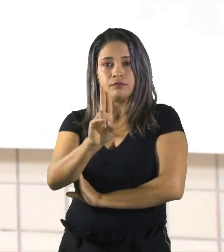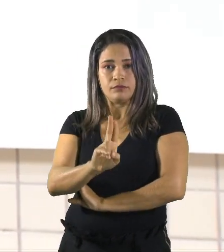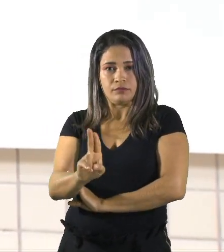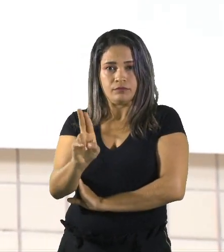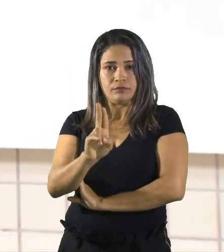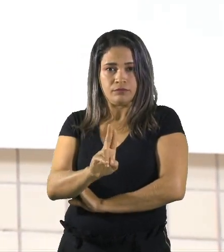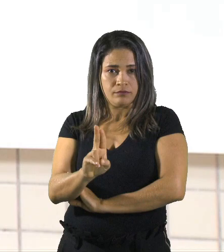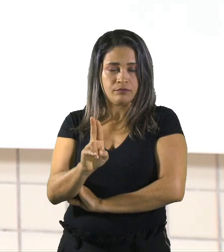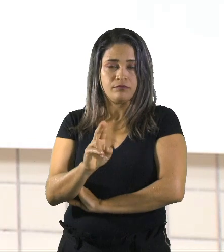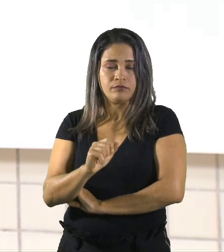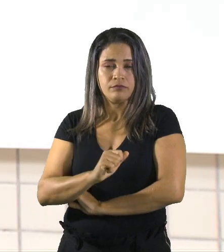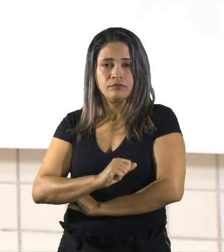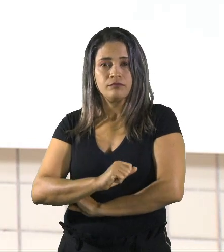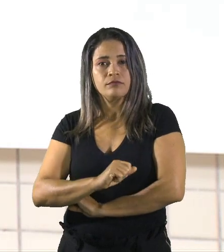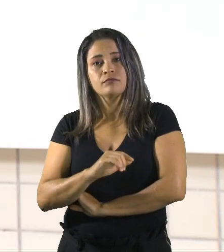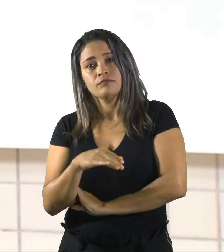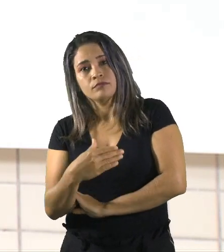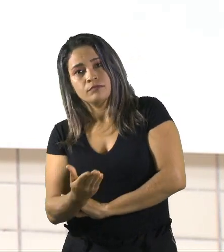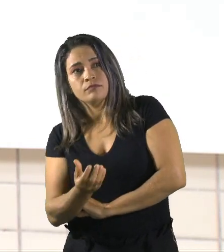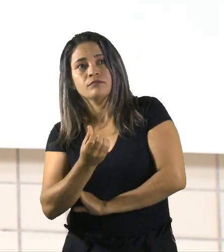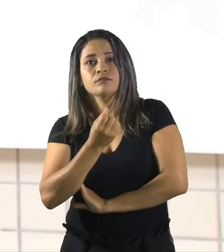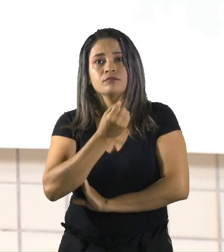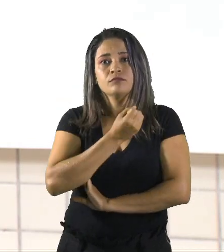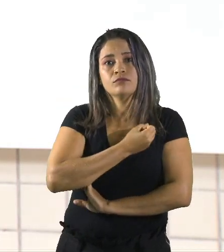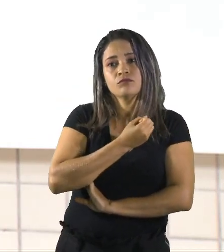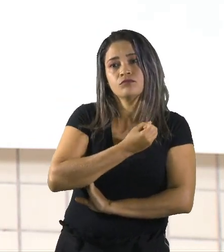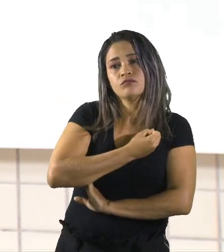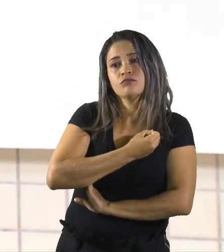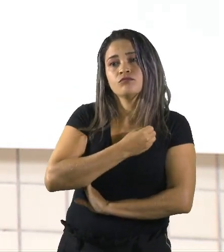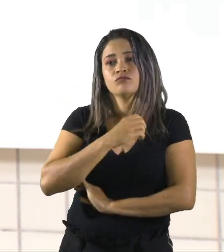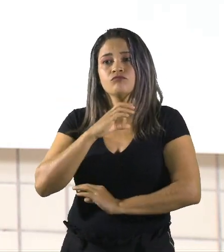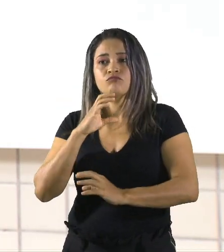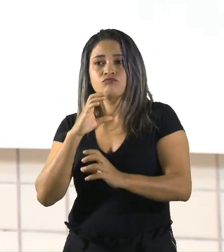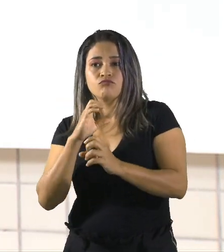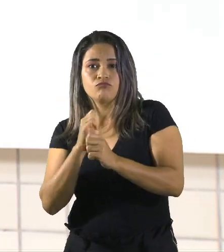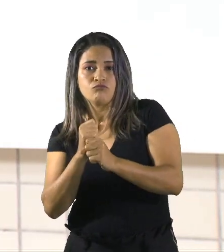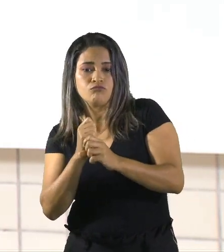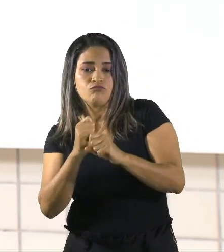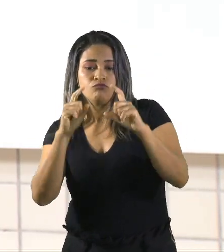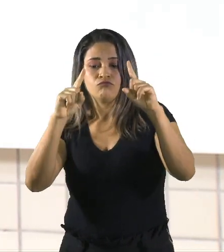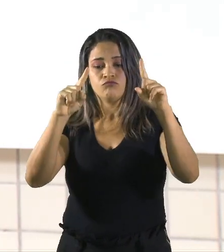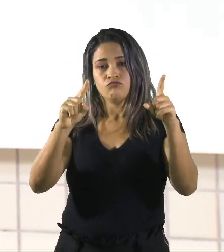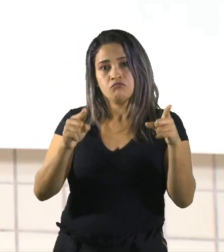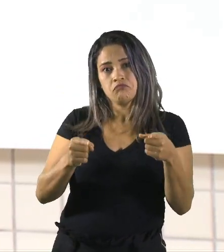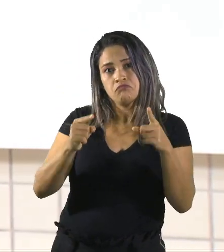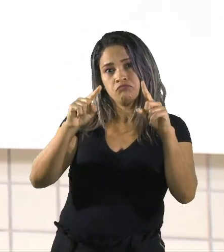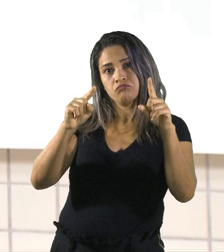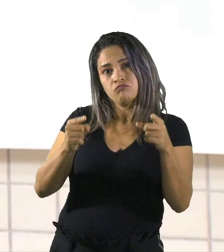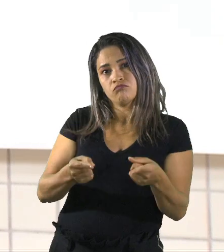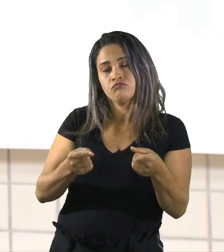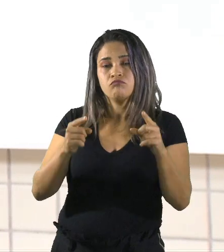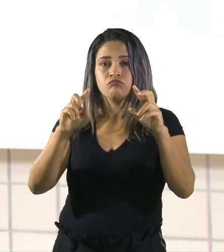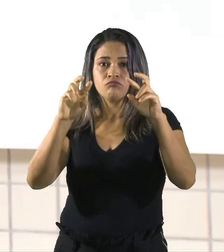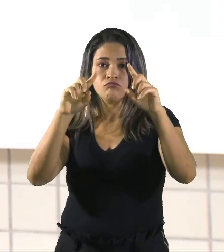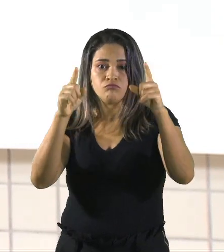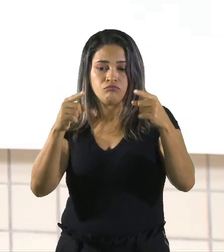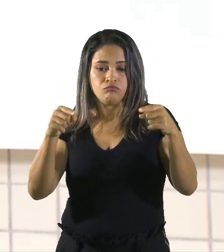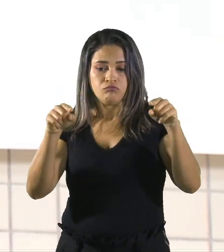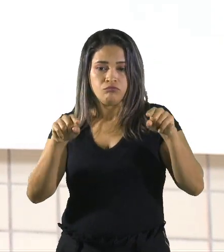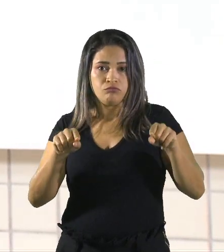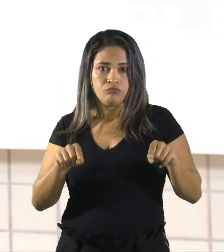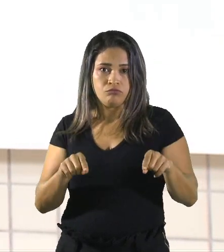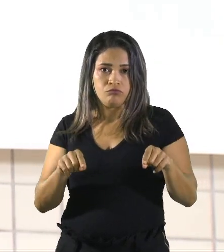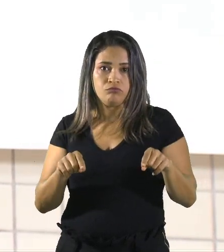de números, operações, sinais de precedência, né, parênteses, colchetes e chaves,